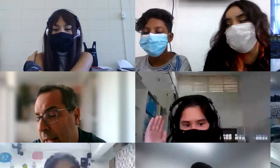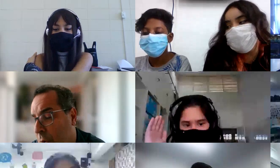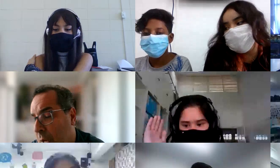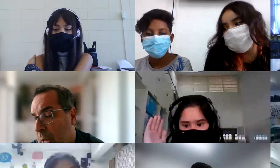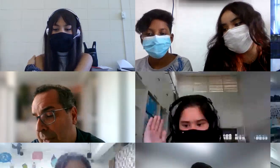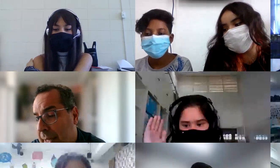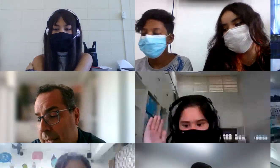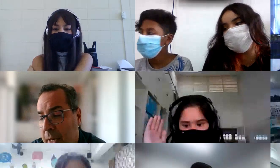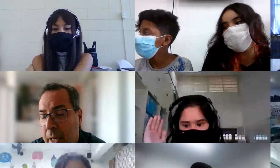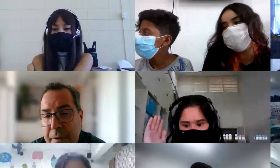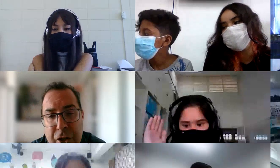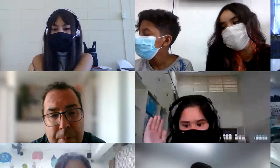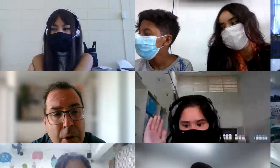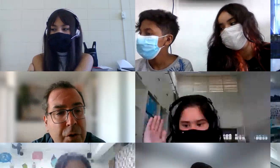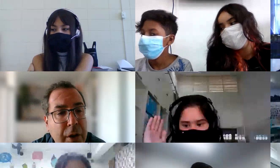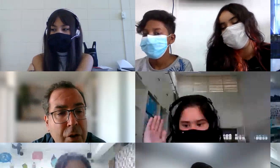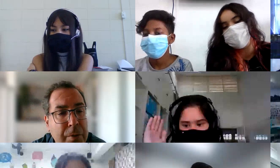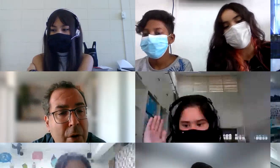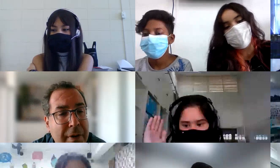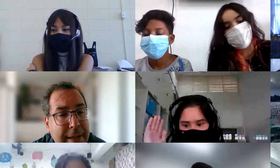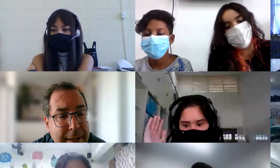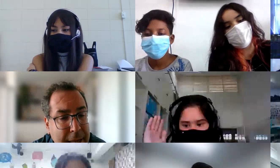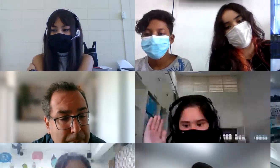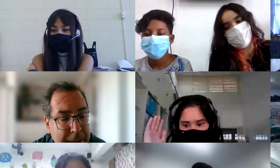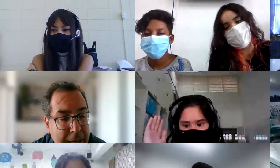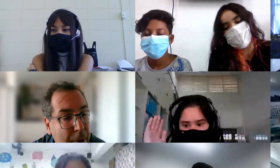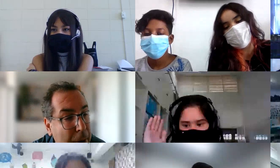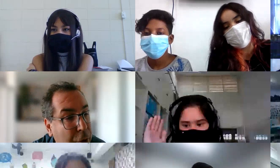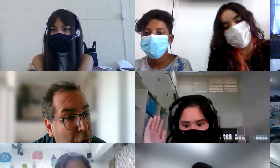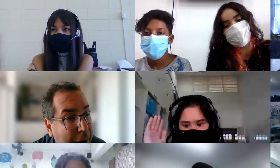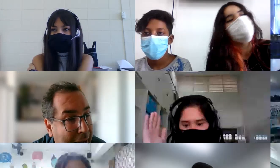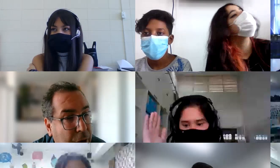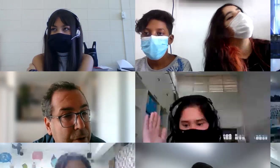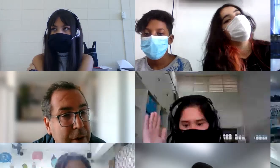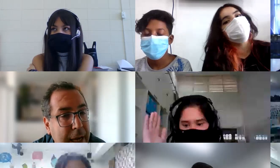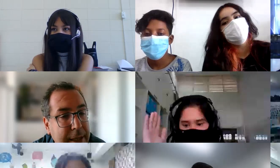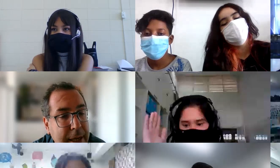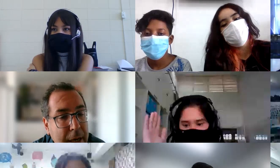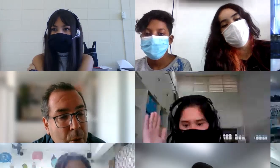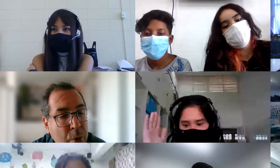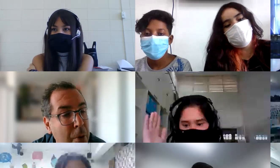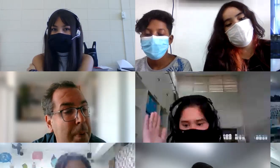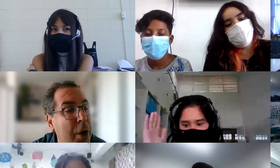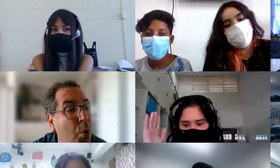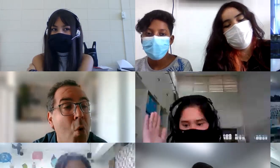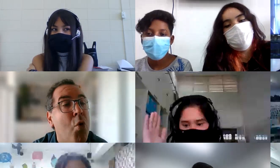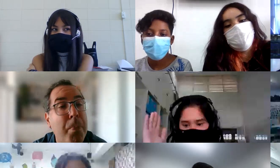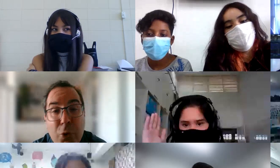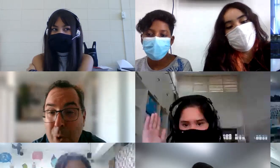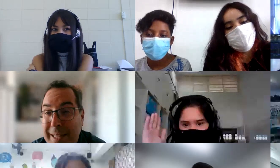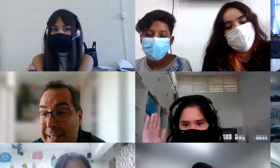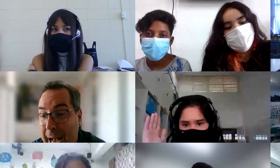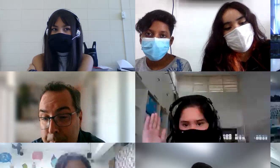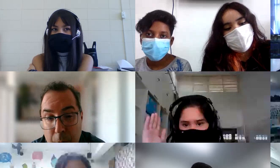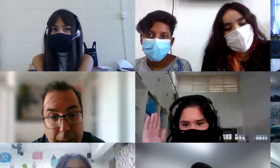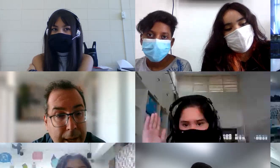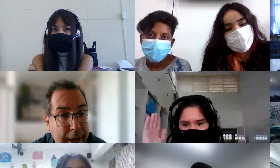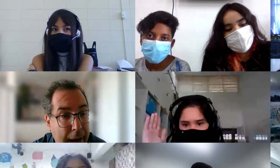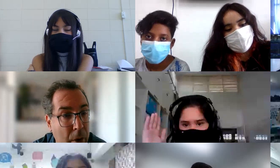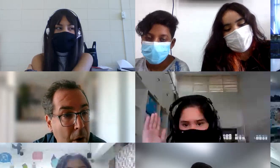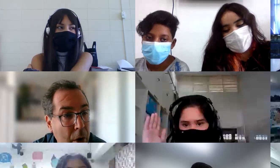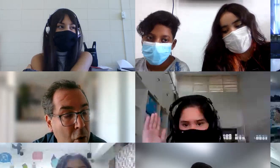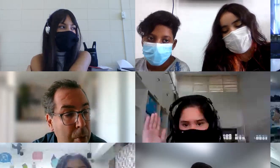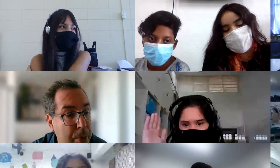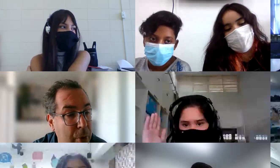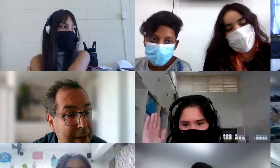mais cedo, mas assim, 20 minutinhos de uma conversa simples, nem que for pelo celular com vocês, um grupinho, ou um grupo de WhatsApp, olha